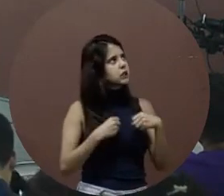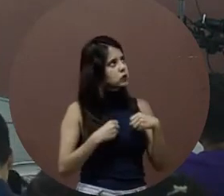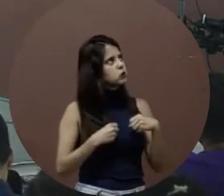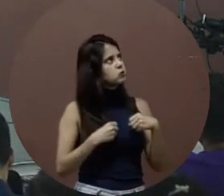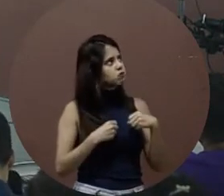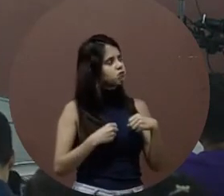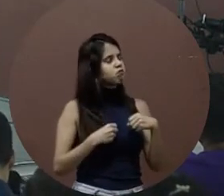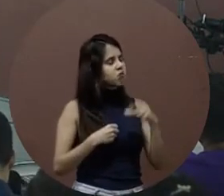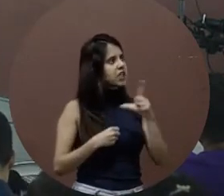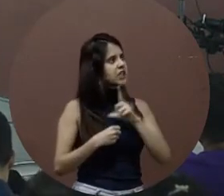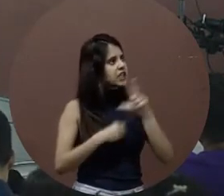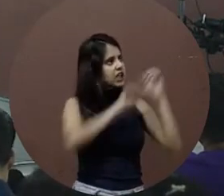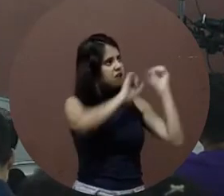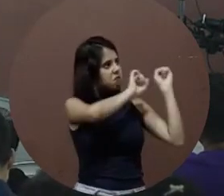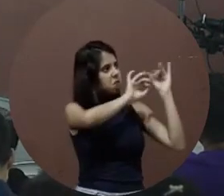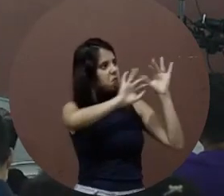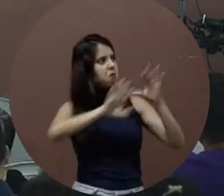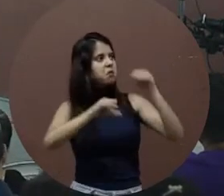dispor.